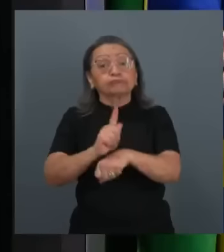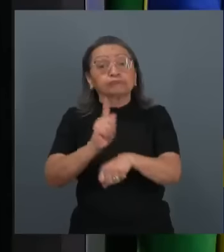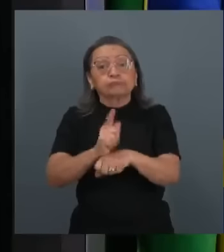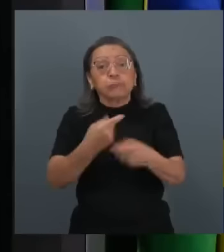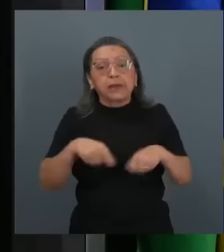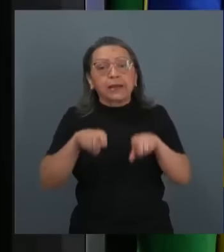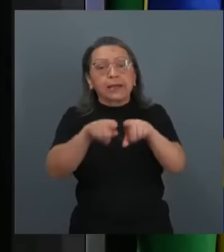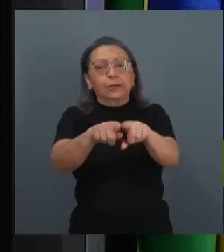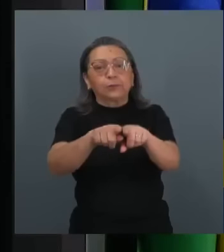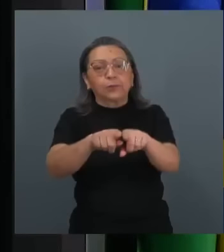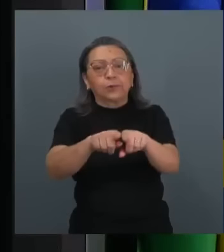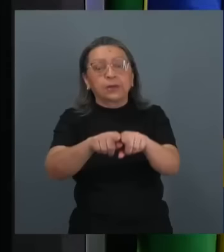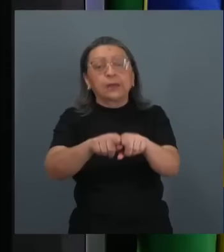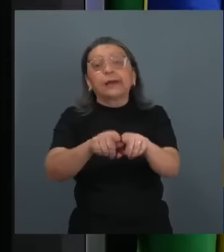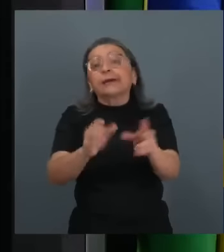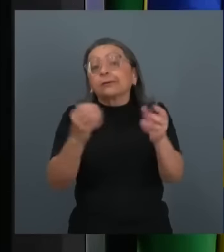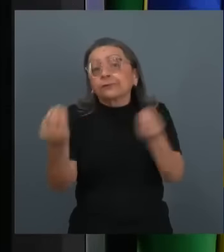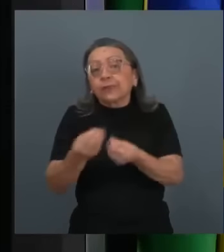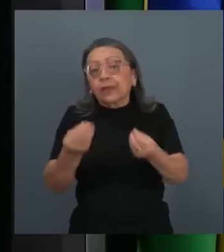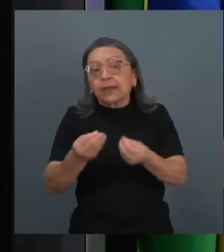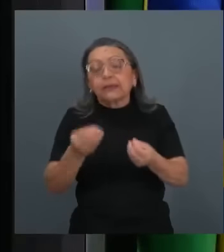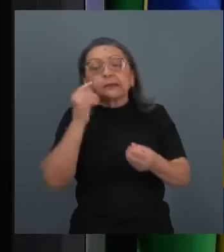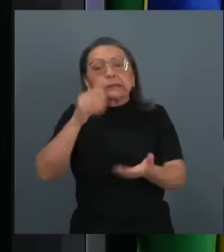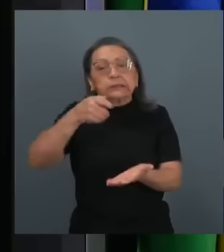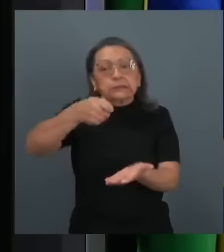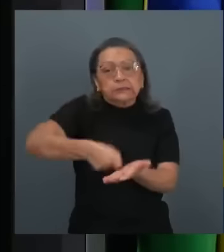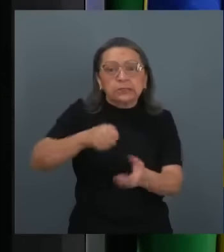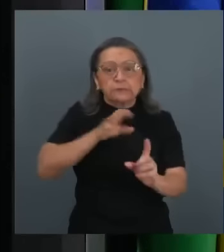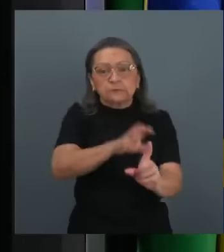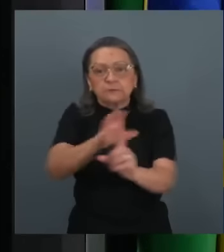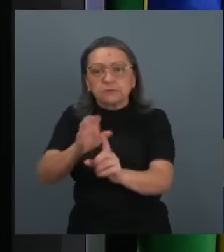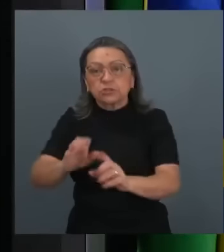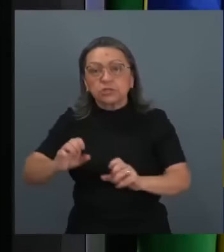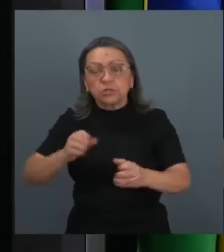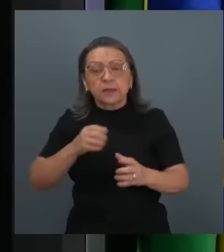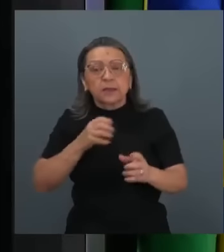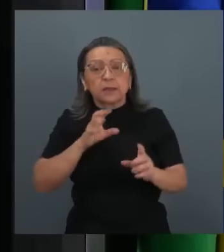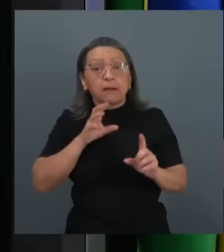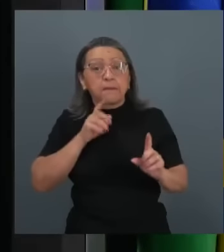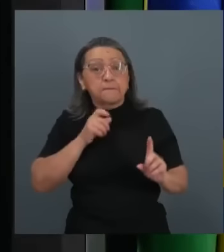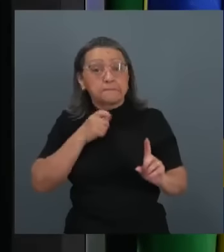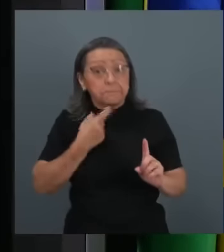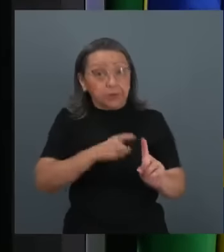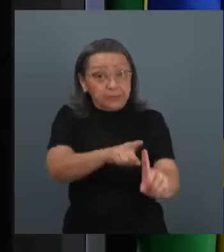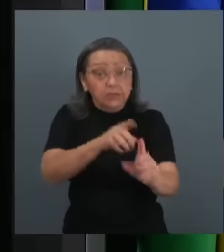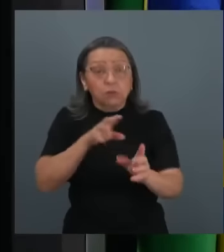paralelo, através do clima de terror. Por isso que são terroristas, é terror.